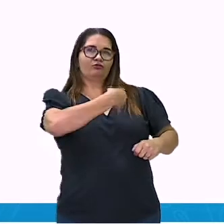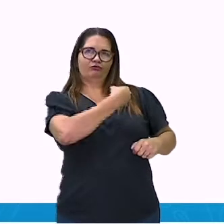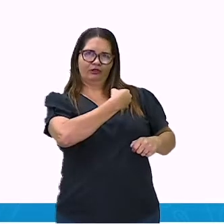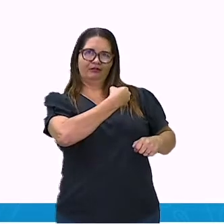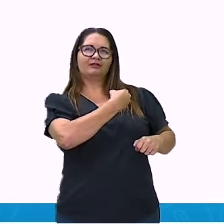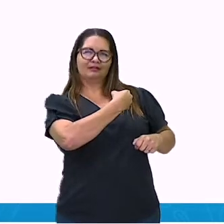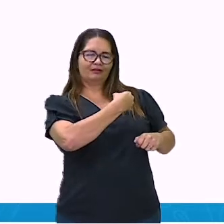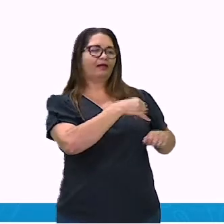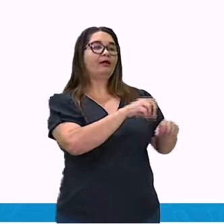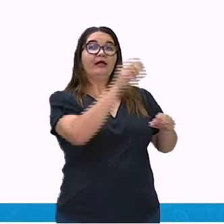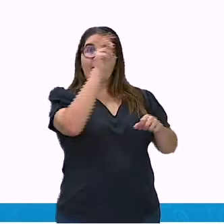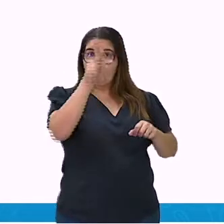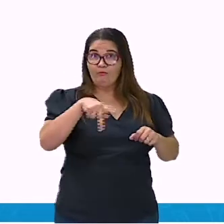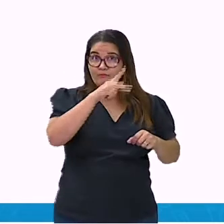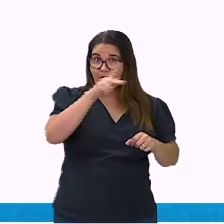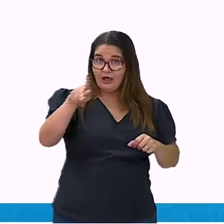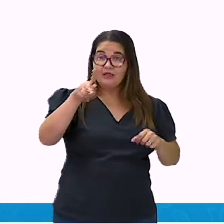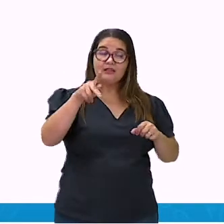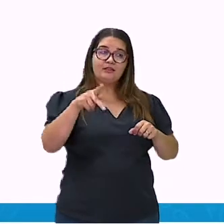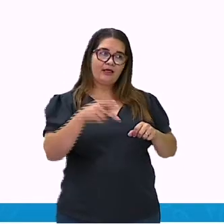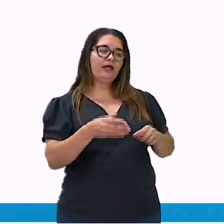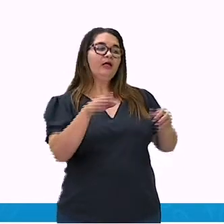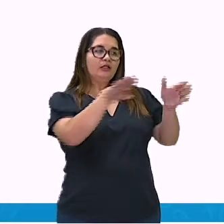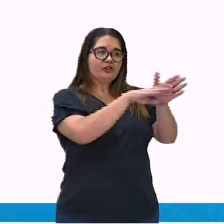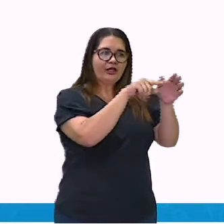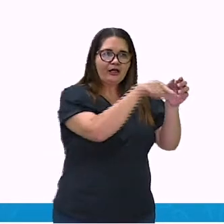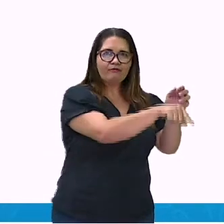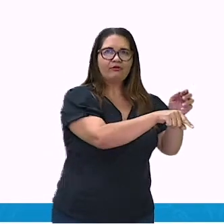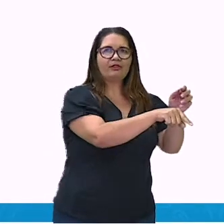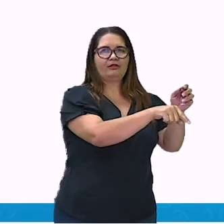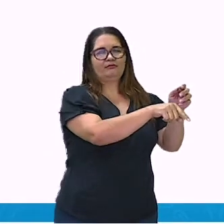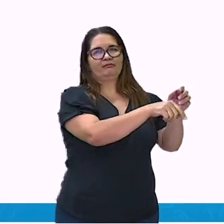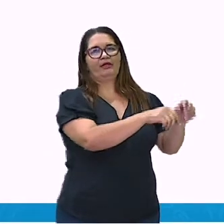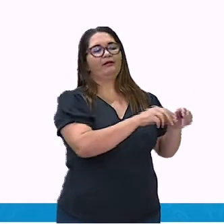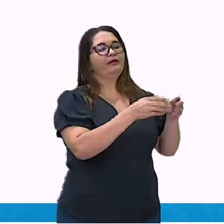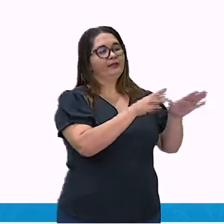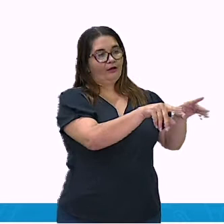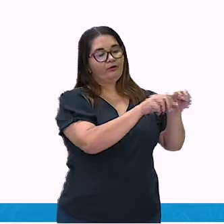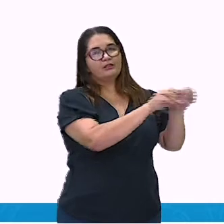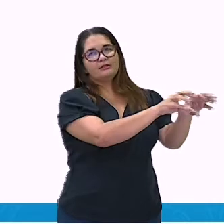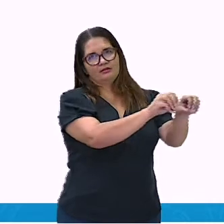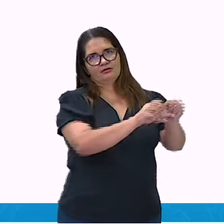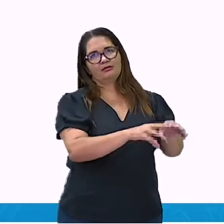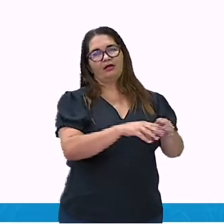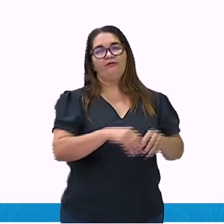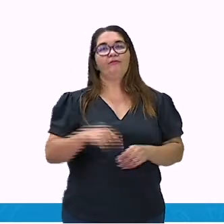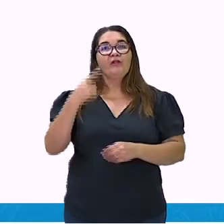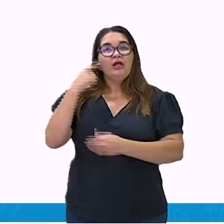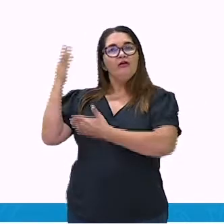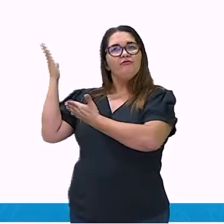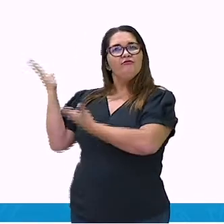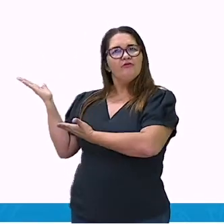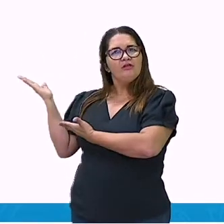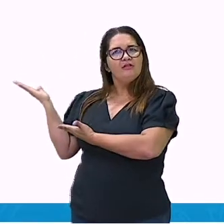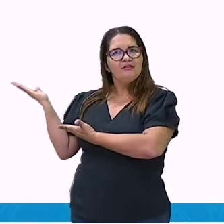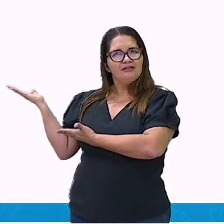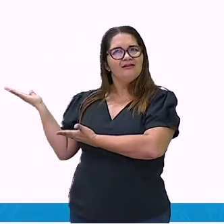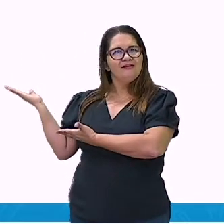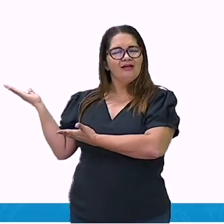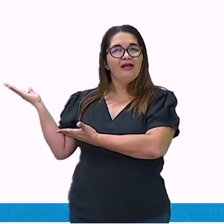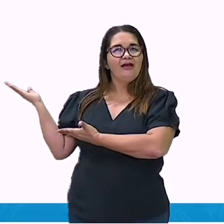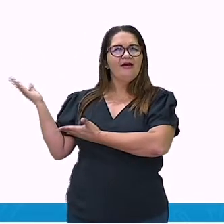orla, né, na praia brasileira, tranquilamente, visualizando a chegada das